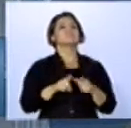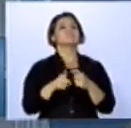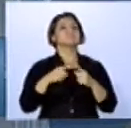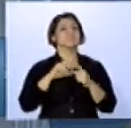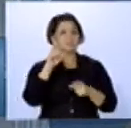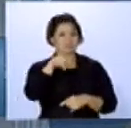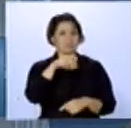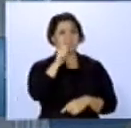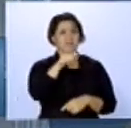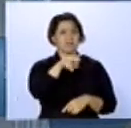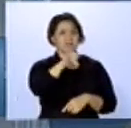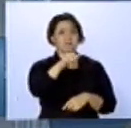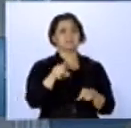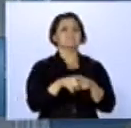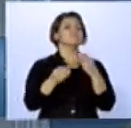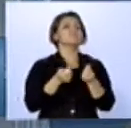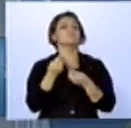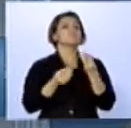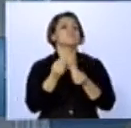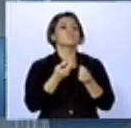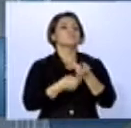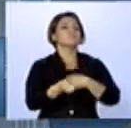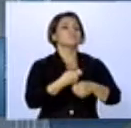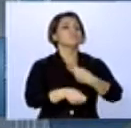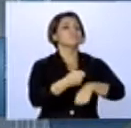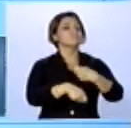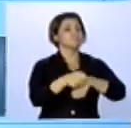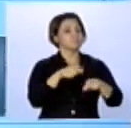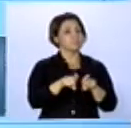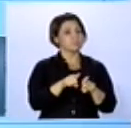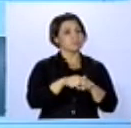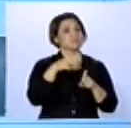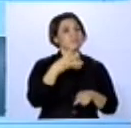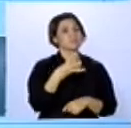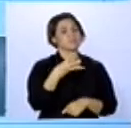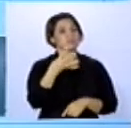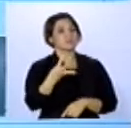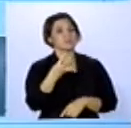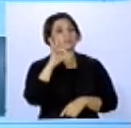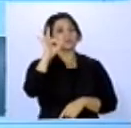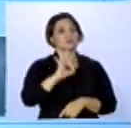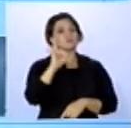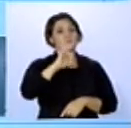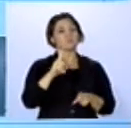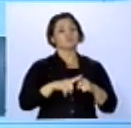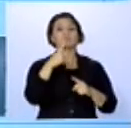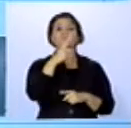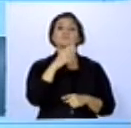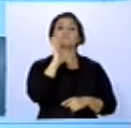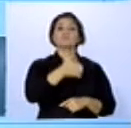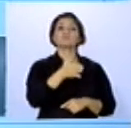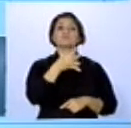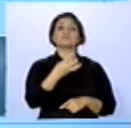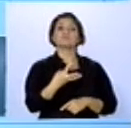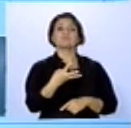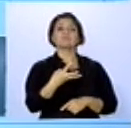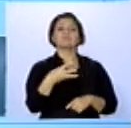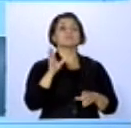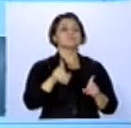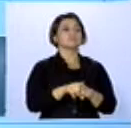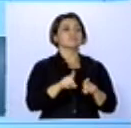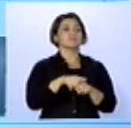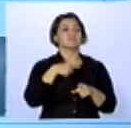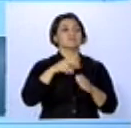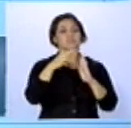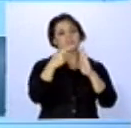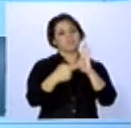todo um sistema de financiamento apenas 34% ou seja quase um pouco mais de um terço dos países não regulam mas é